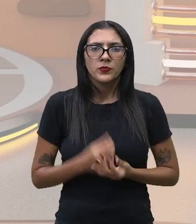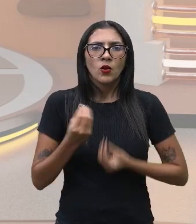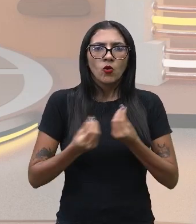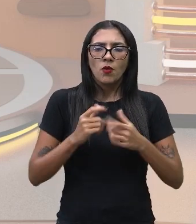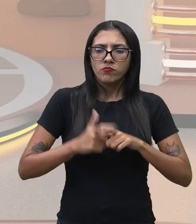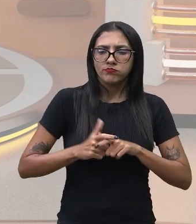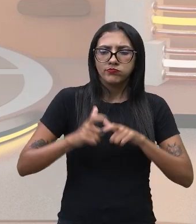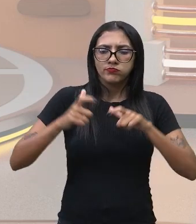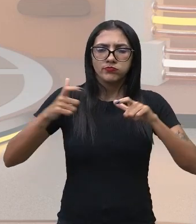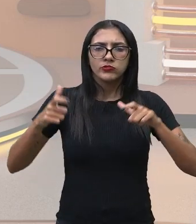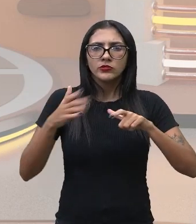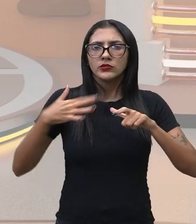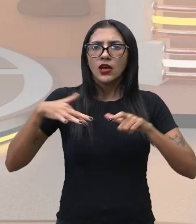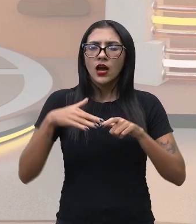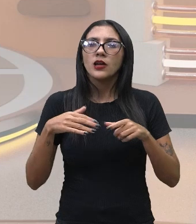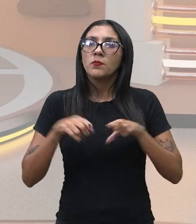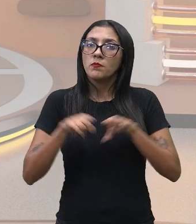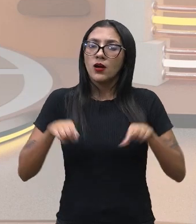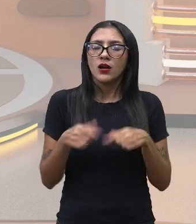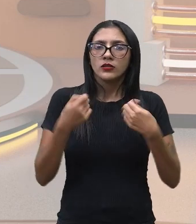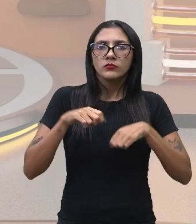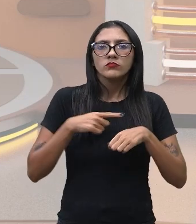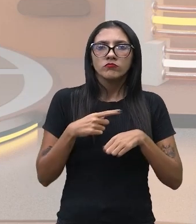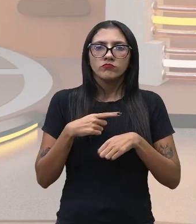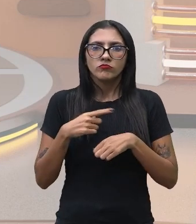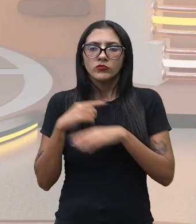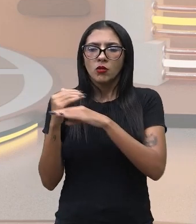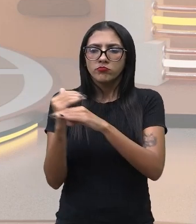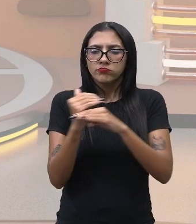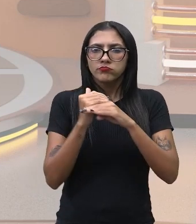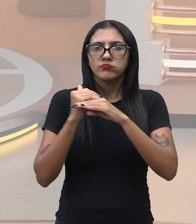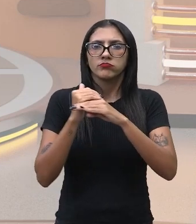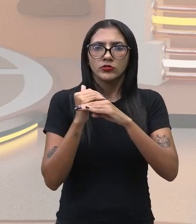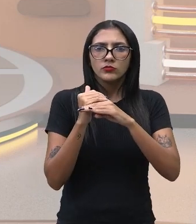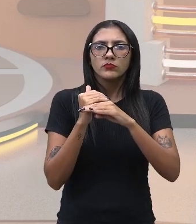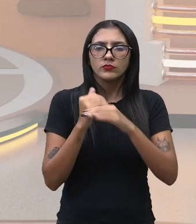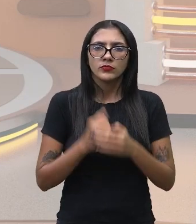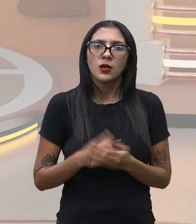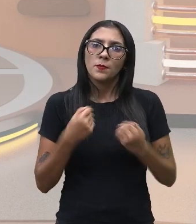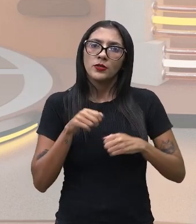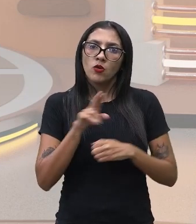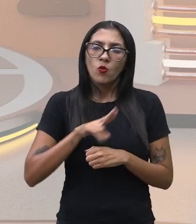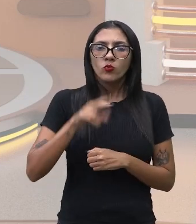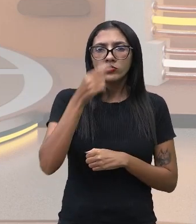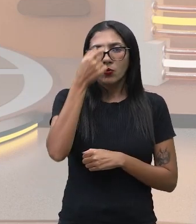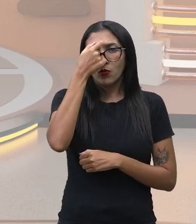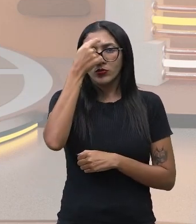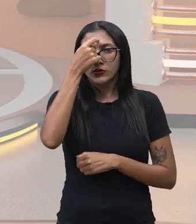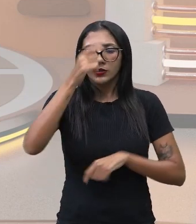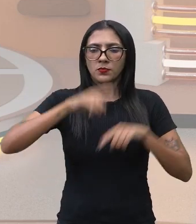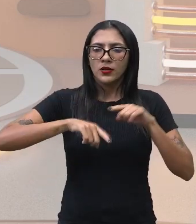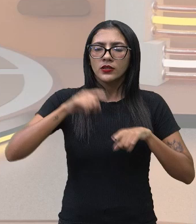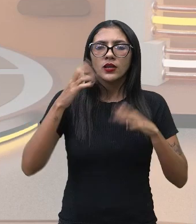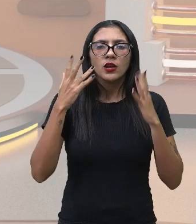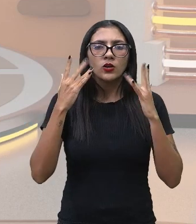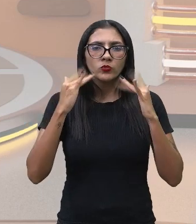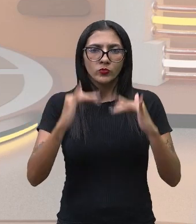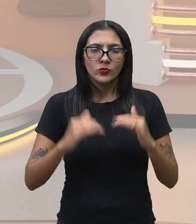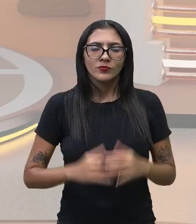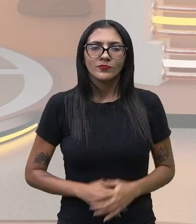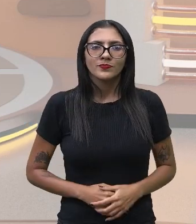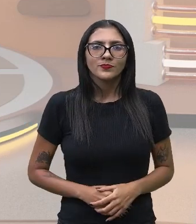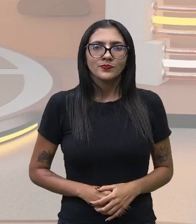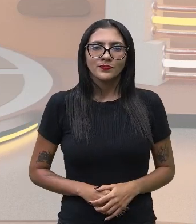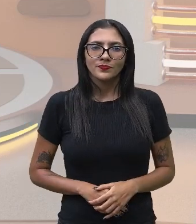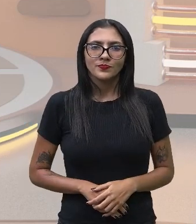crescimento aliado em harmonia com o uso dos recursos naturais. E aí, falando em